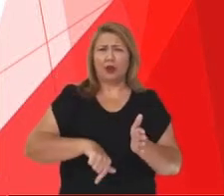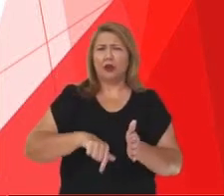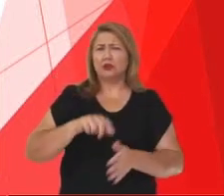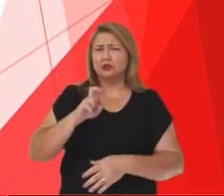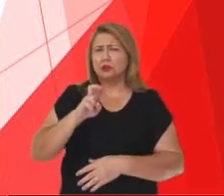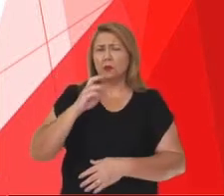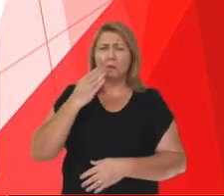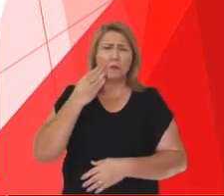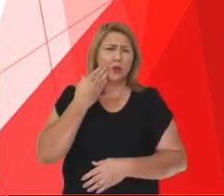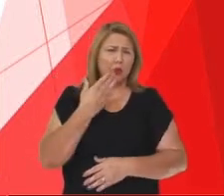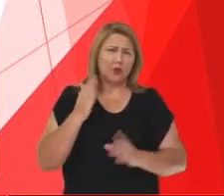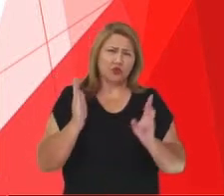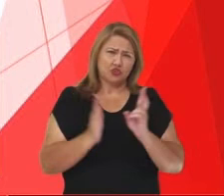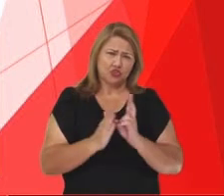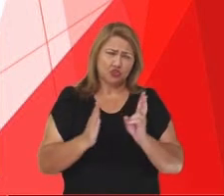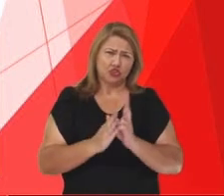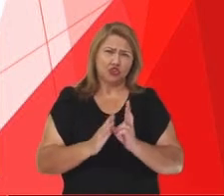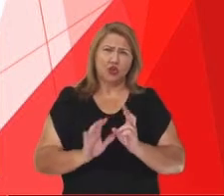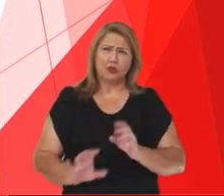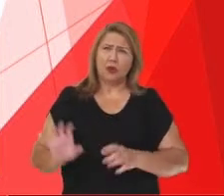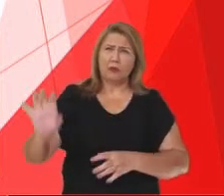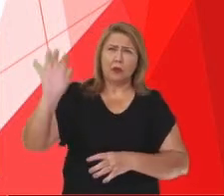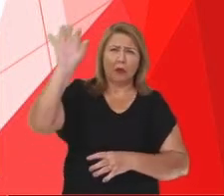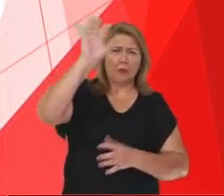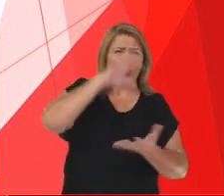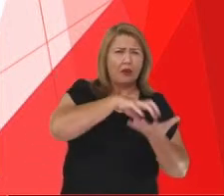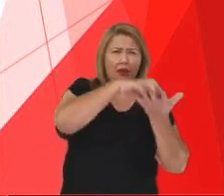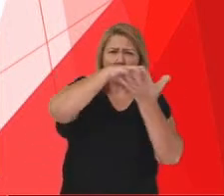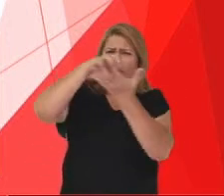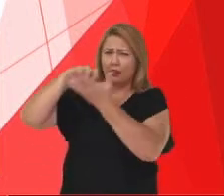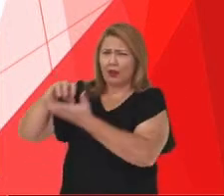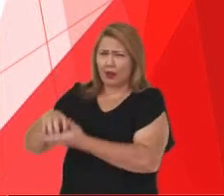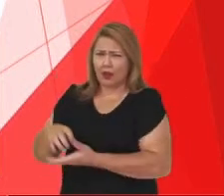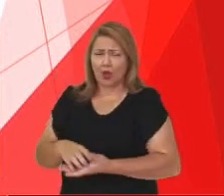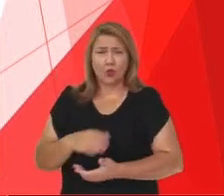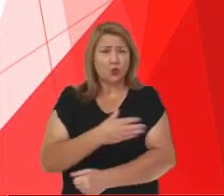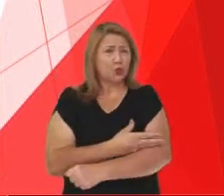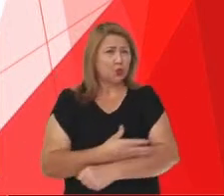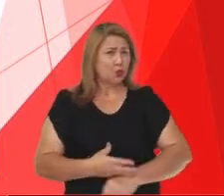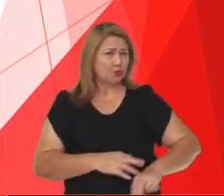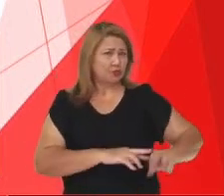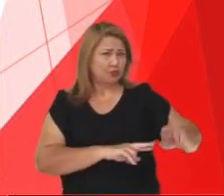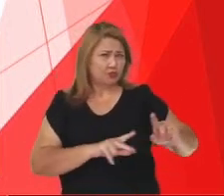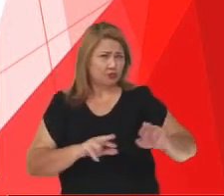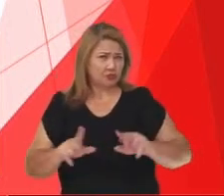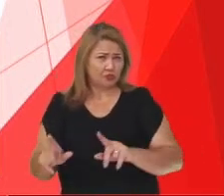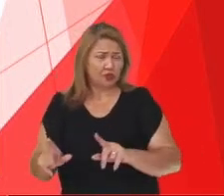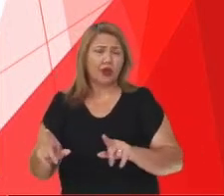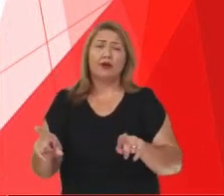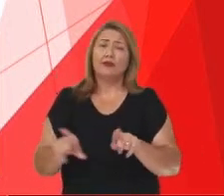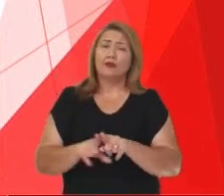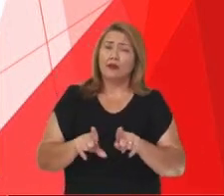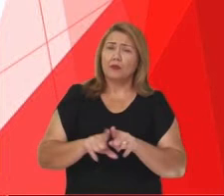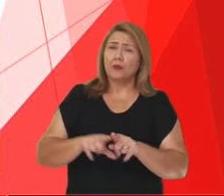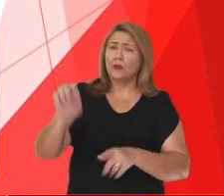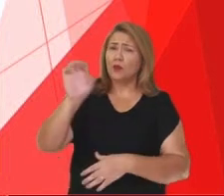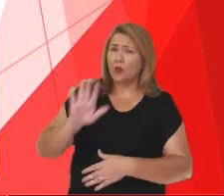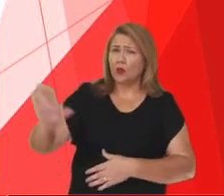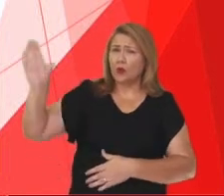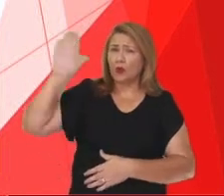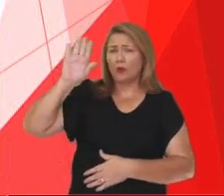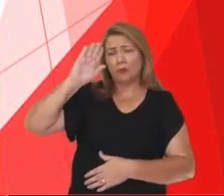5 milhões de índios em diferentes tribos com diferentes costumes. Os europeus, principalmente